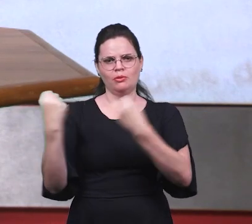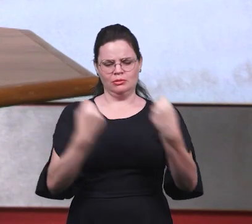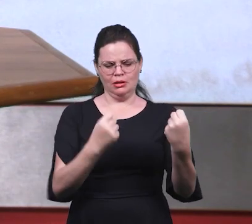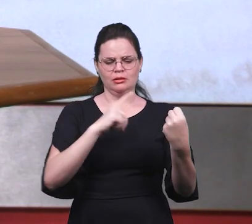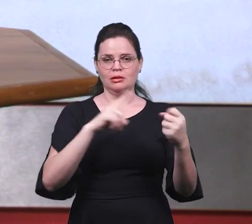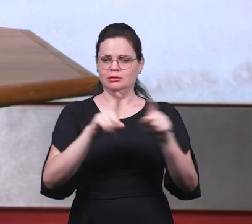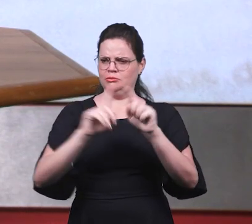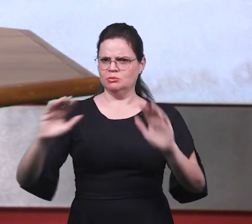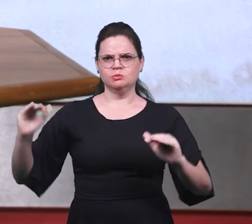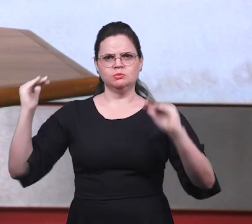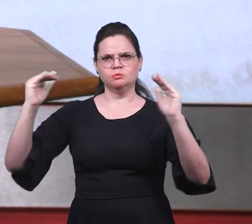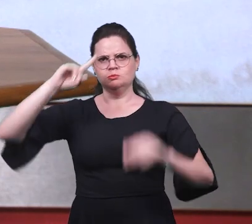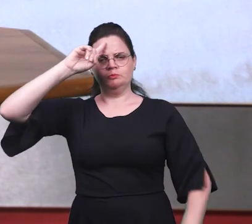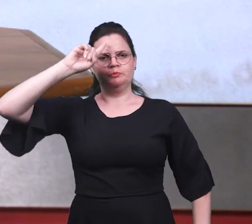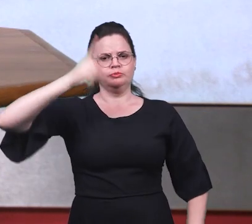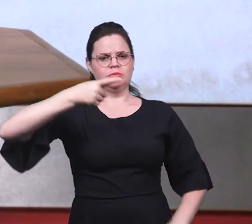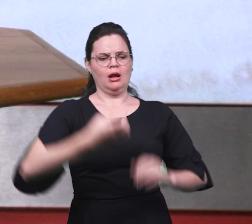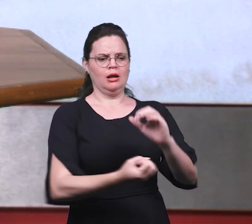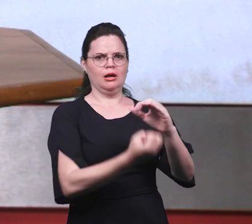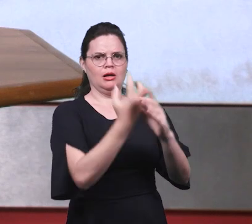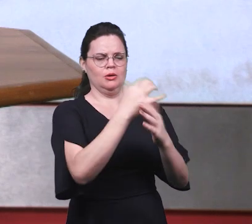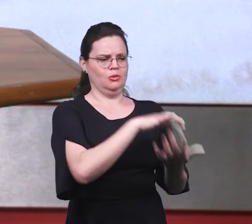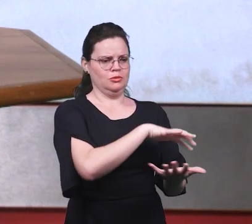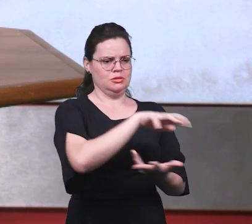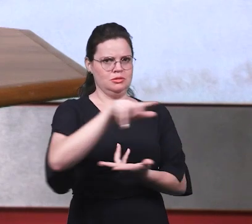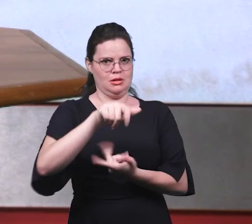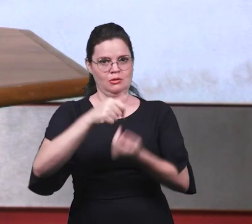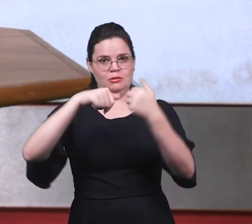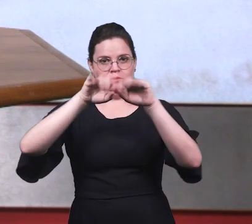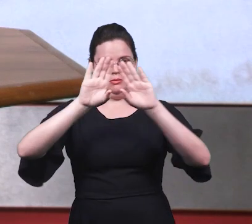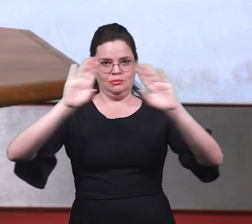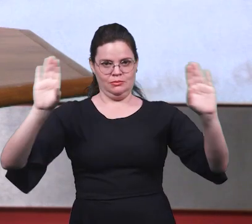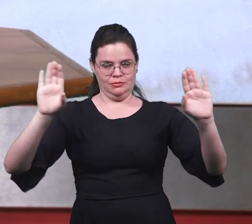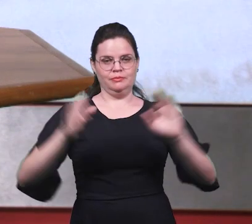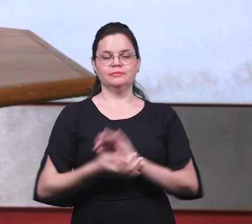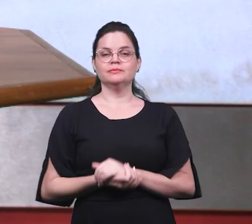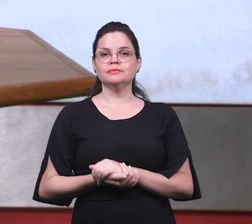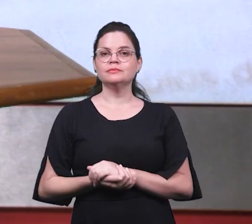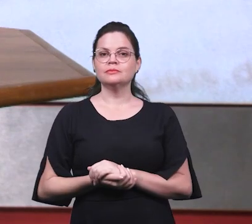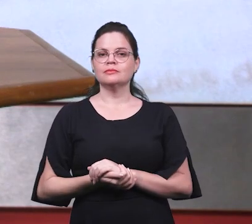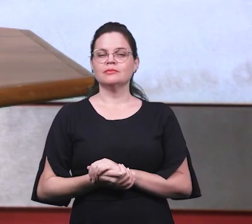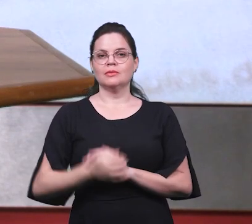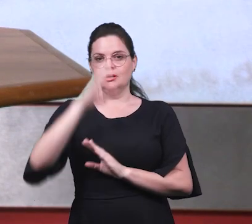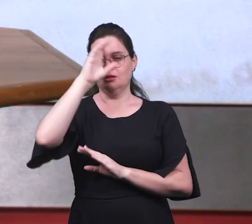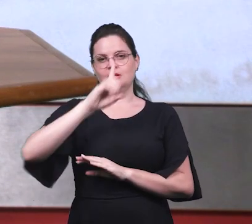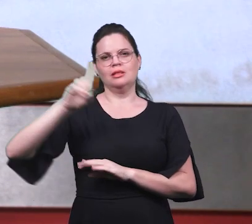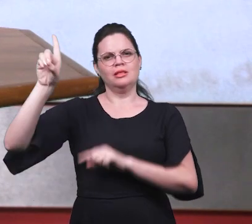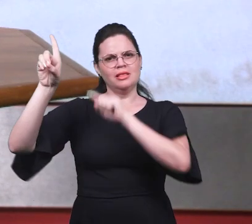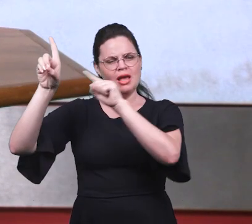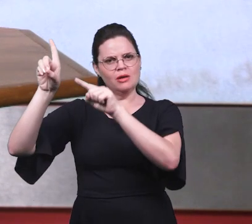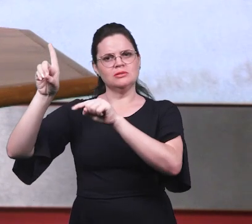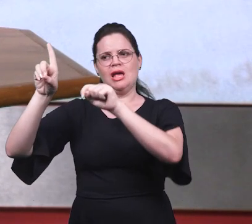autoridade criou os céus e a terra. A glória de Deus manifesta na